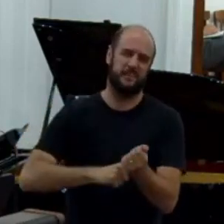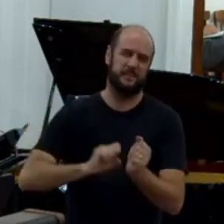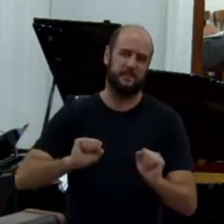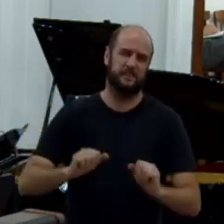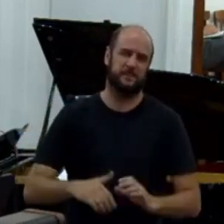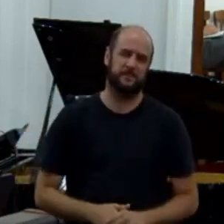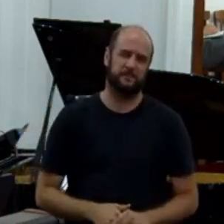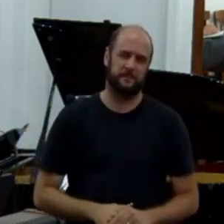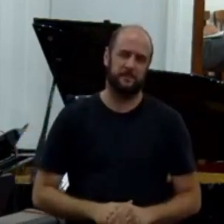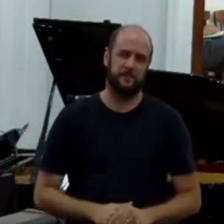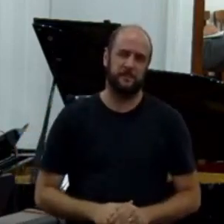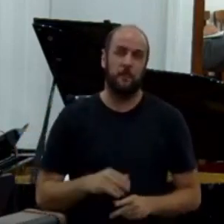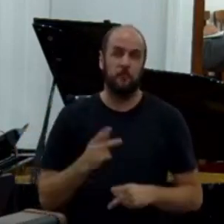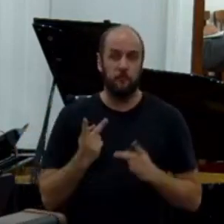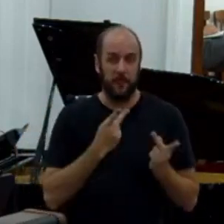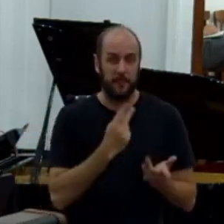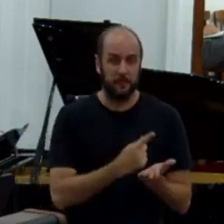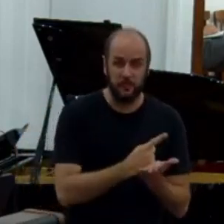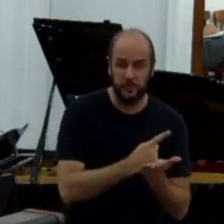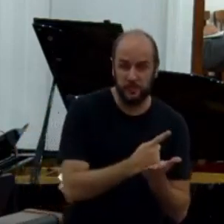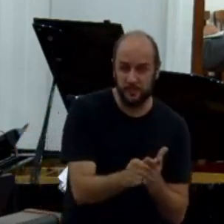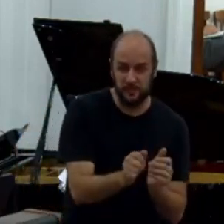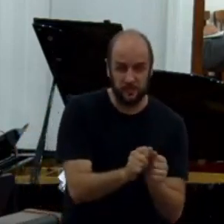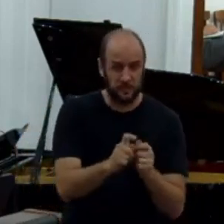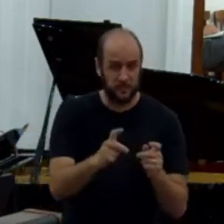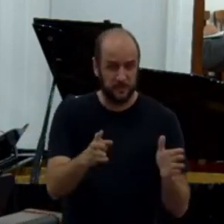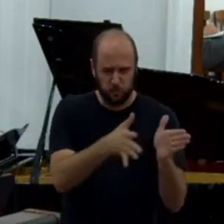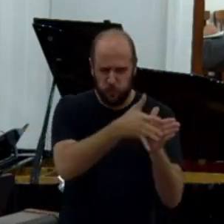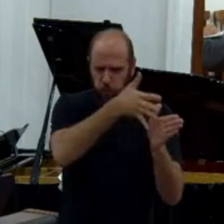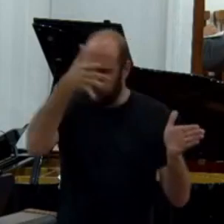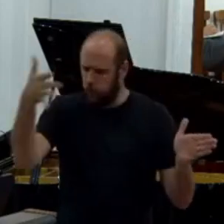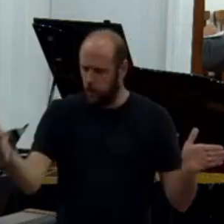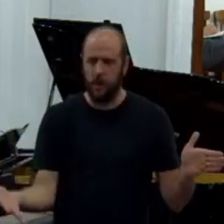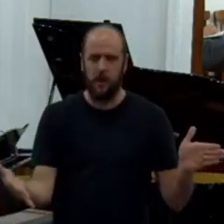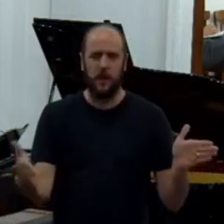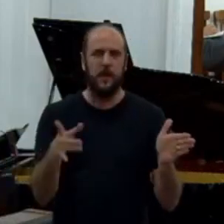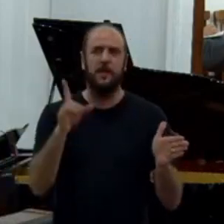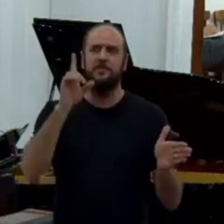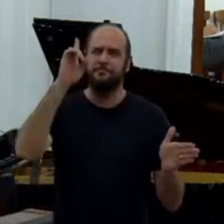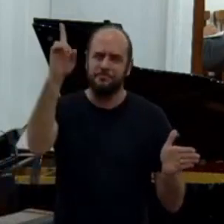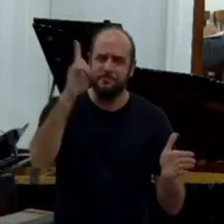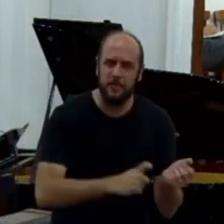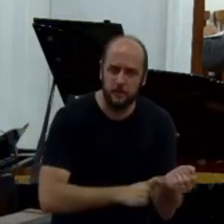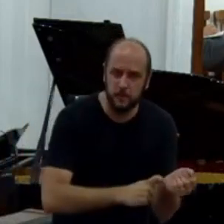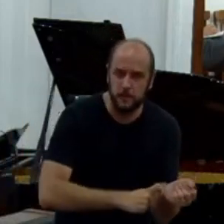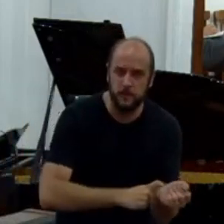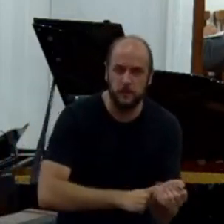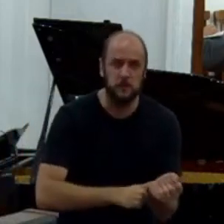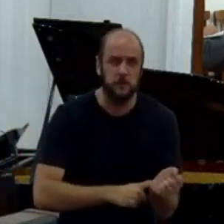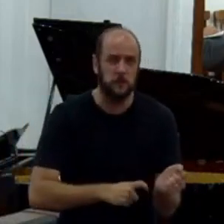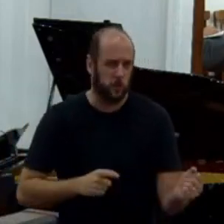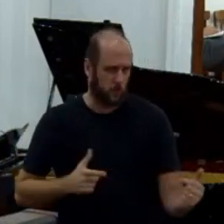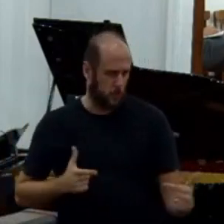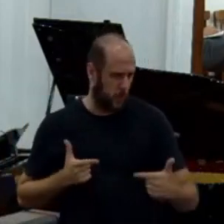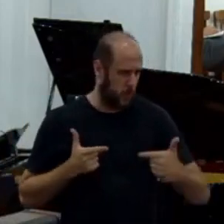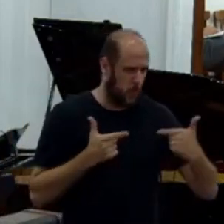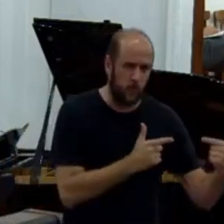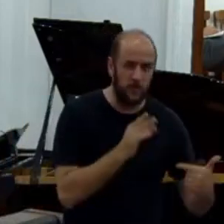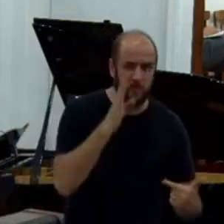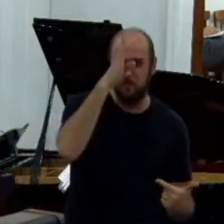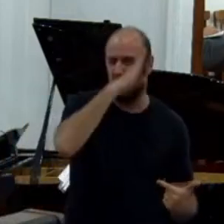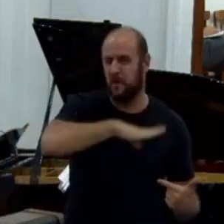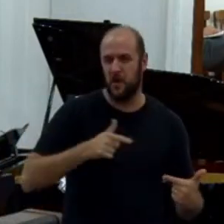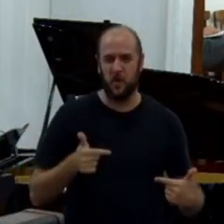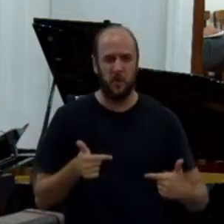A Bíblia fala de Gênesis a Apocalipse, que a ira de Deus se levanta contra toda a impiedade,